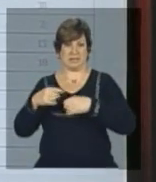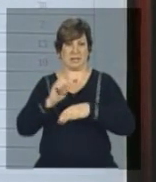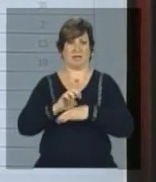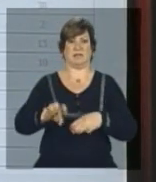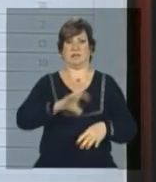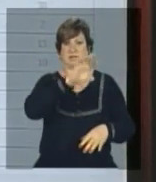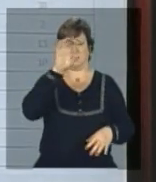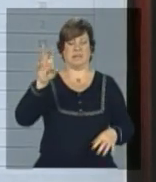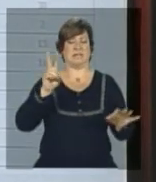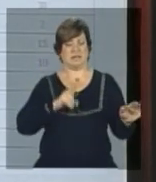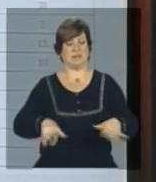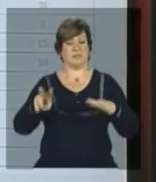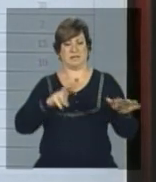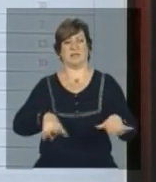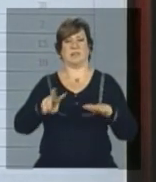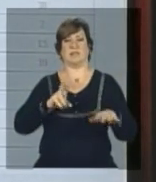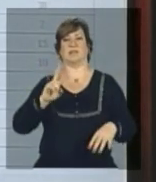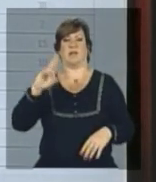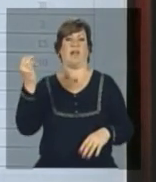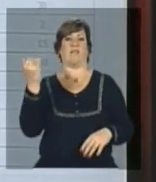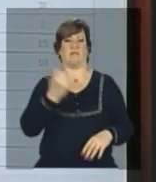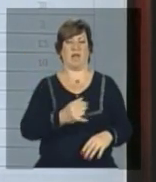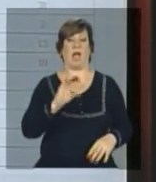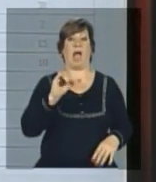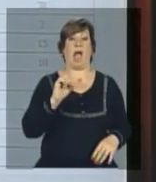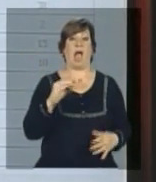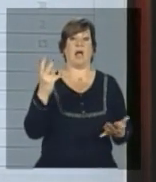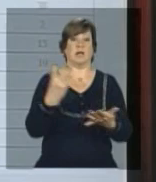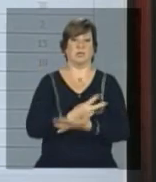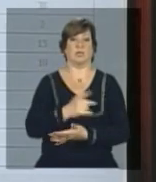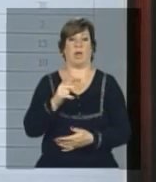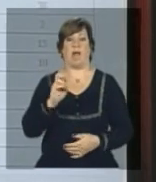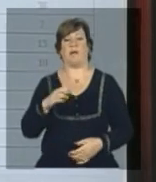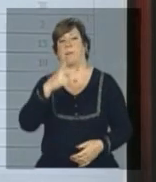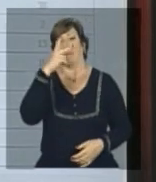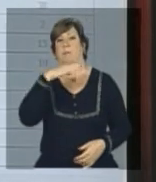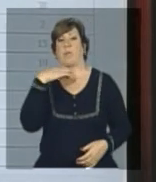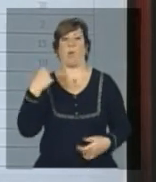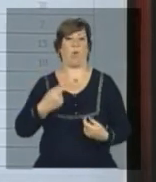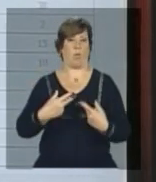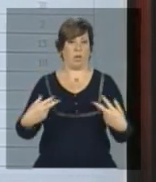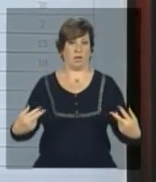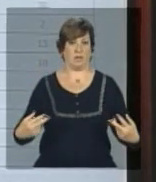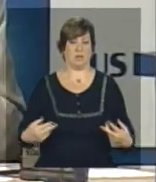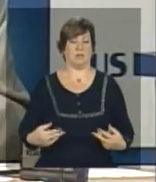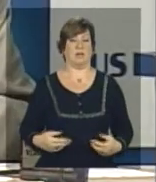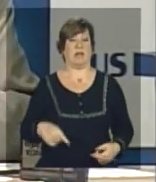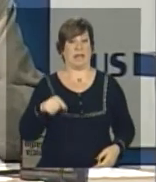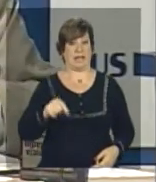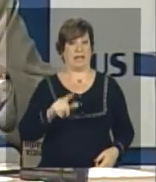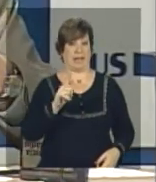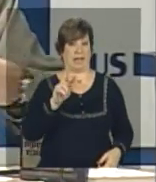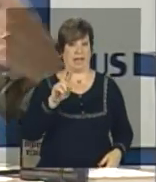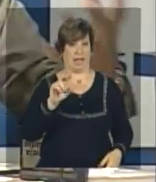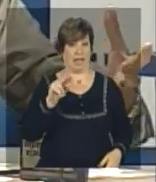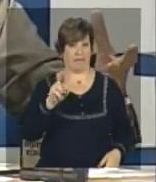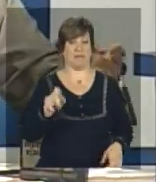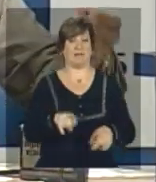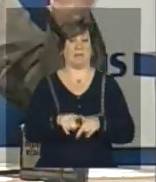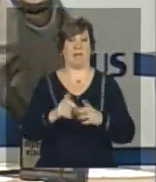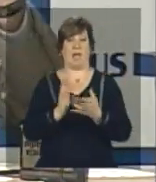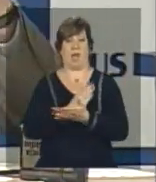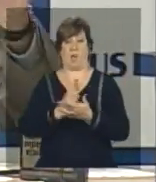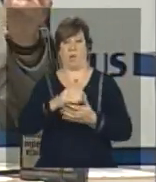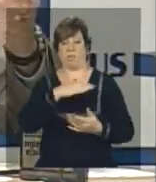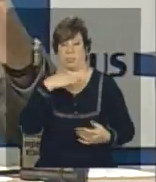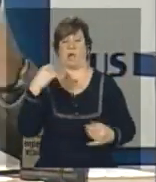estados informam semanalmente para a gente os casos de dengue, os casos graves, os óbitos, etc. Os óbitos e os casos graves relatam até diariamente,